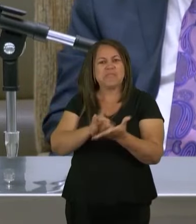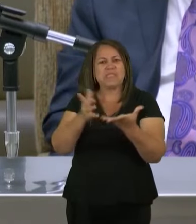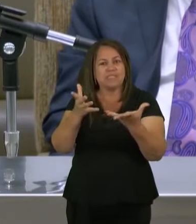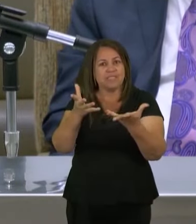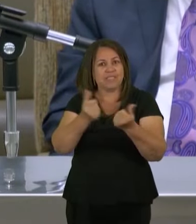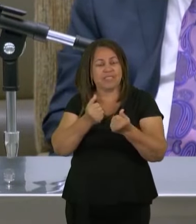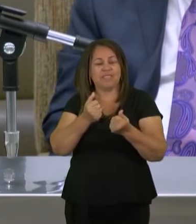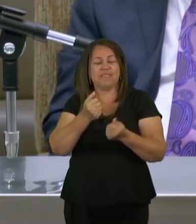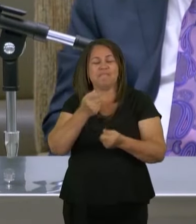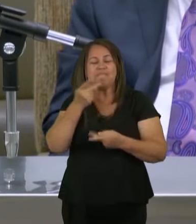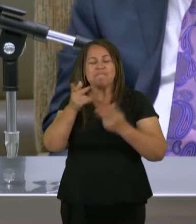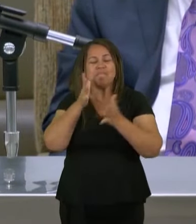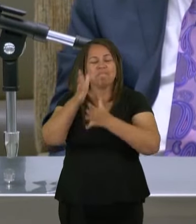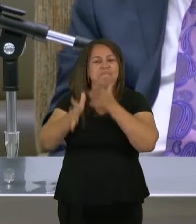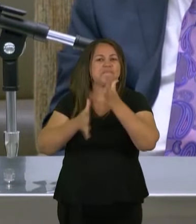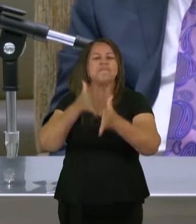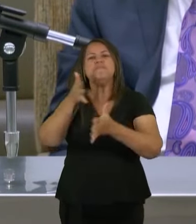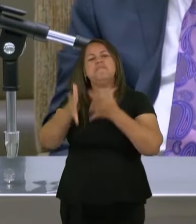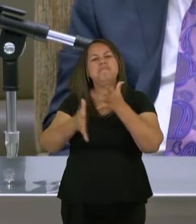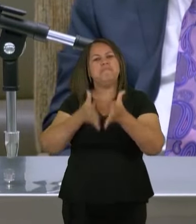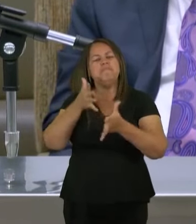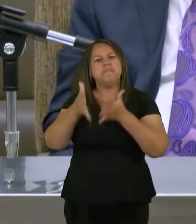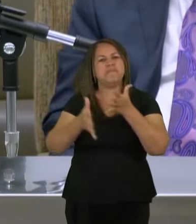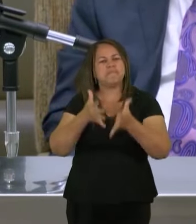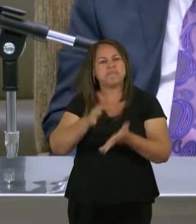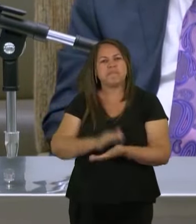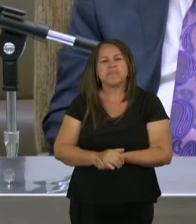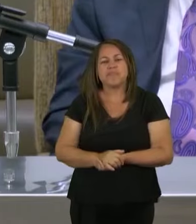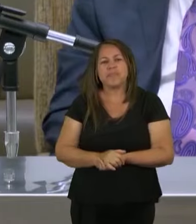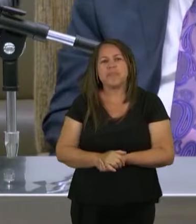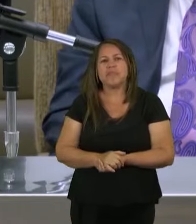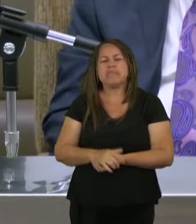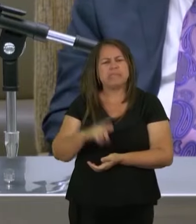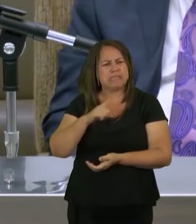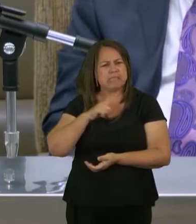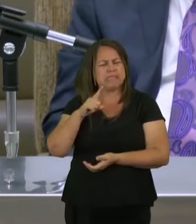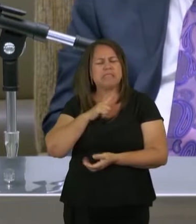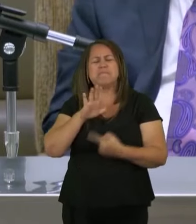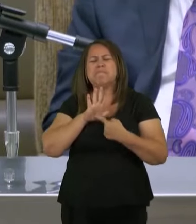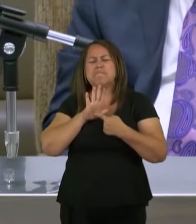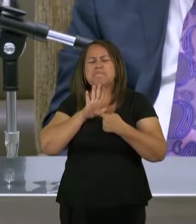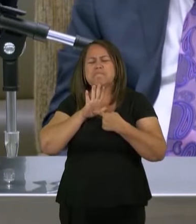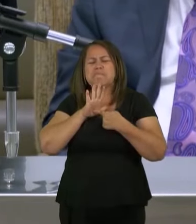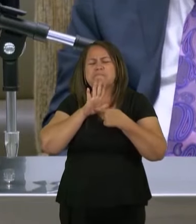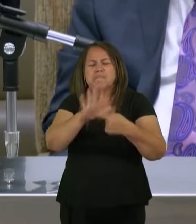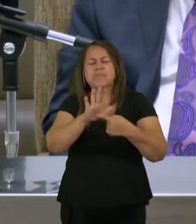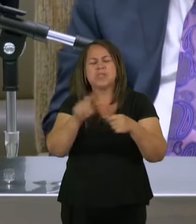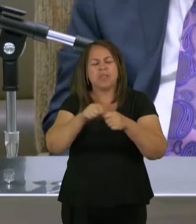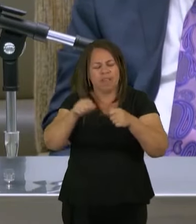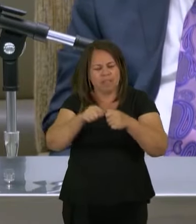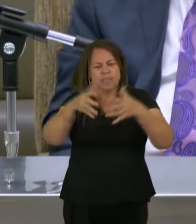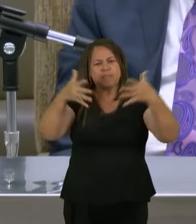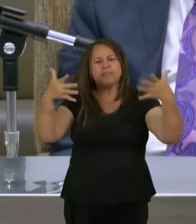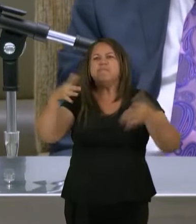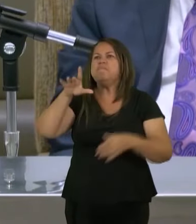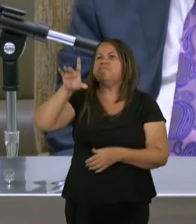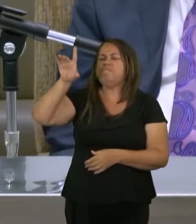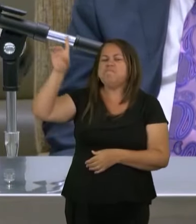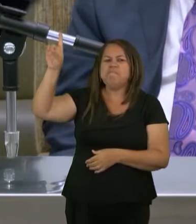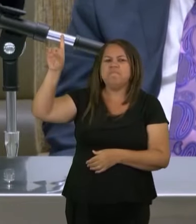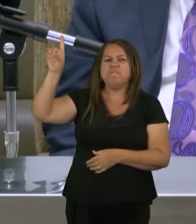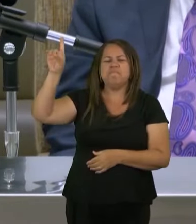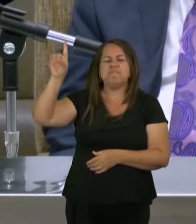Receba essa palavra da parte de Deus: haverá sinais. sinais, haverá